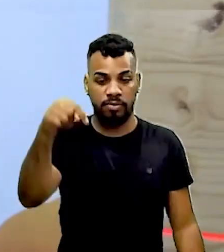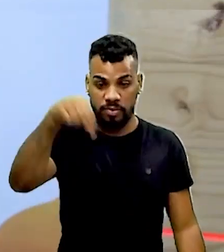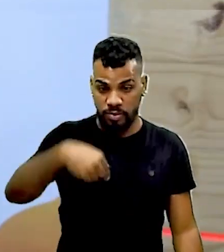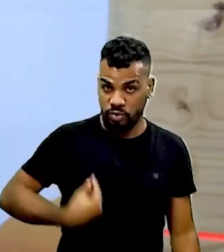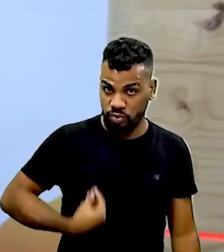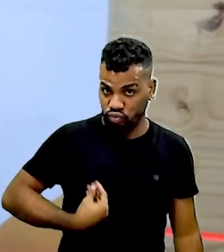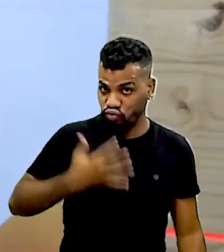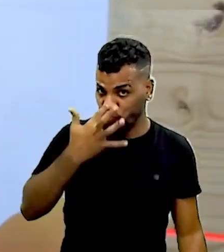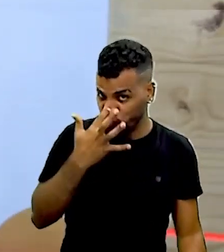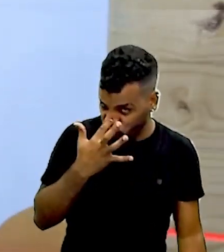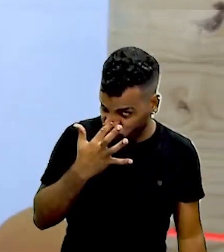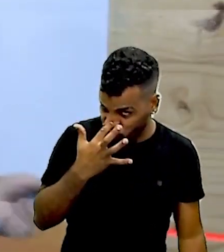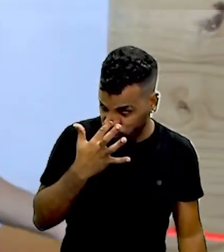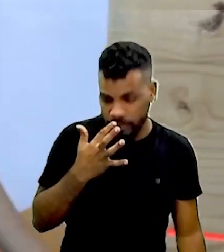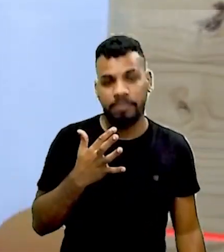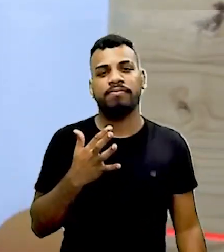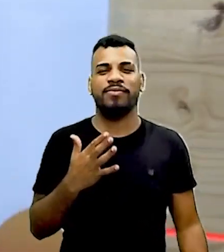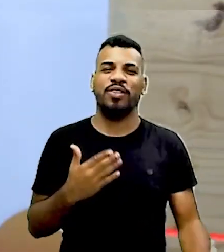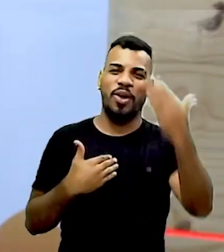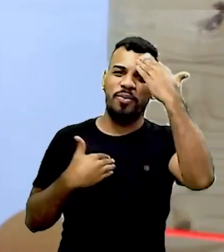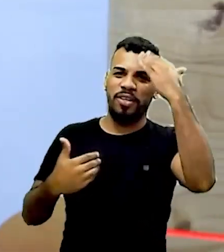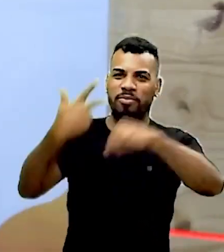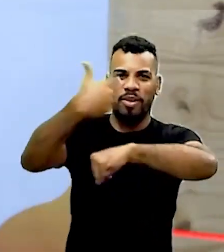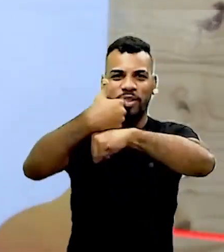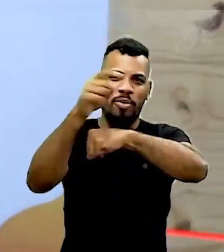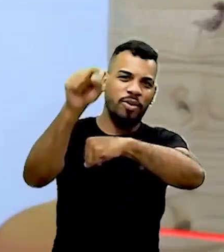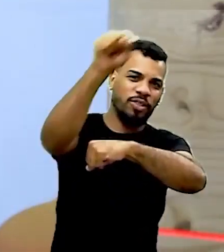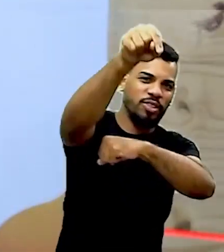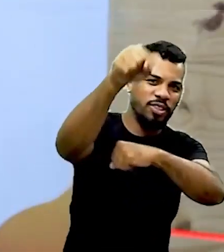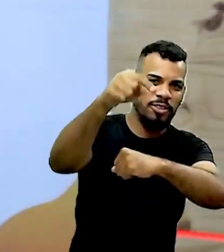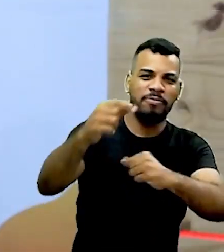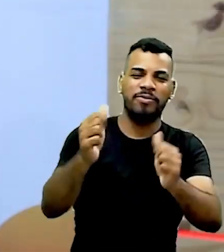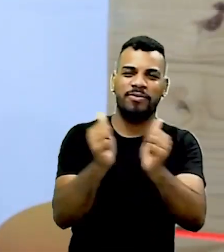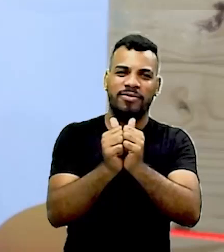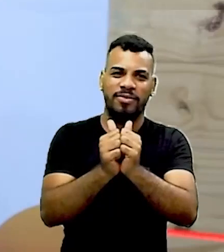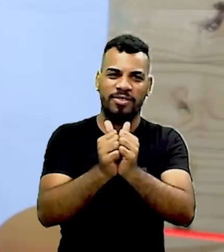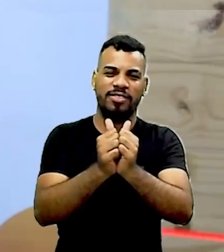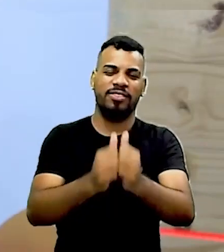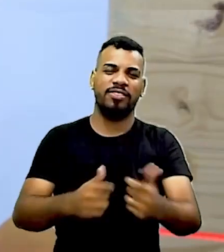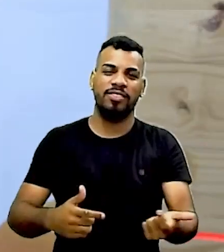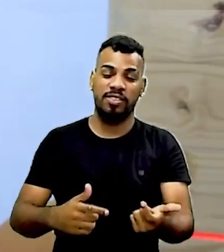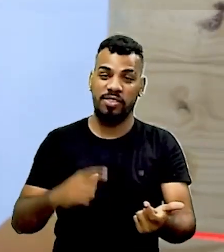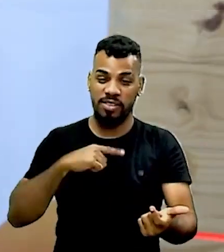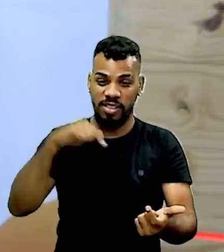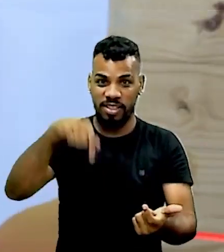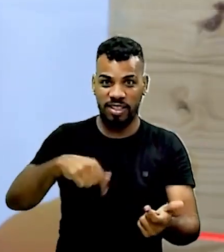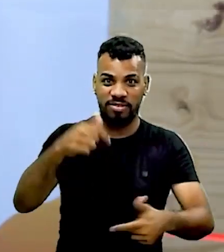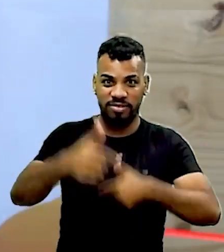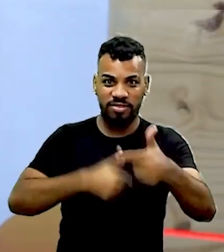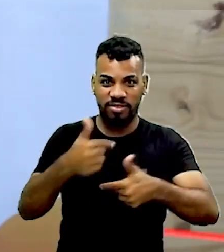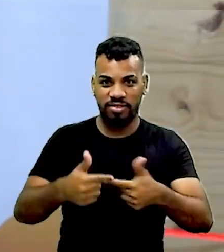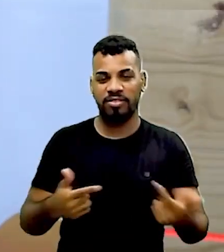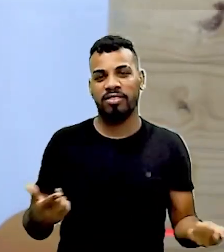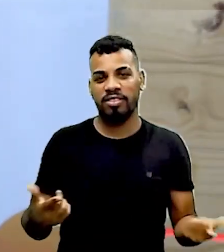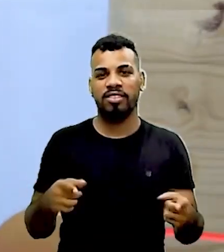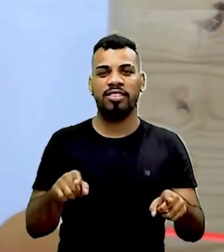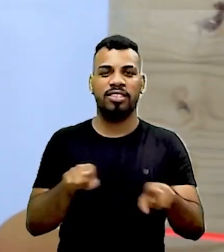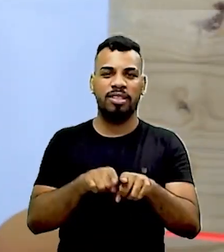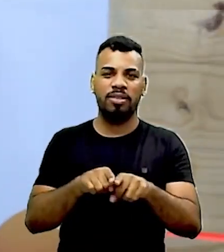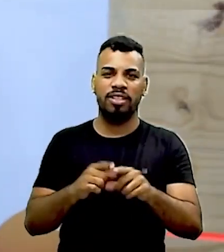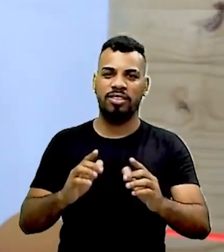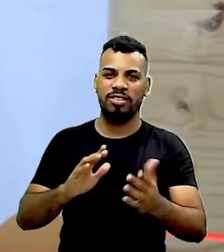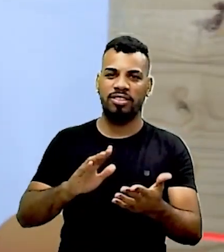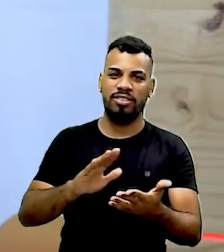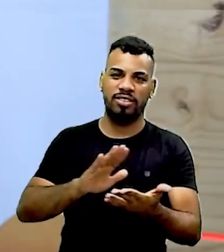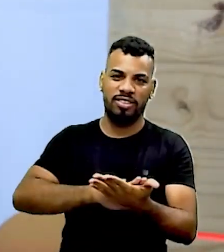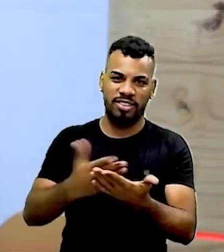por terem assistido. Queria agradecer o pessoal da produção por estar comigo nessa empreitada. Queria agradecer os produtores de Libra,